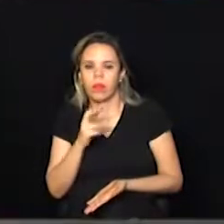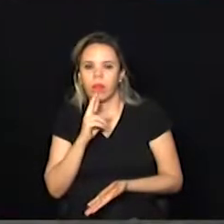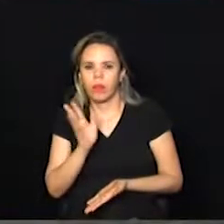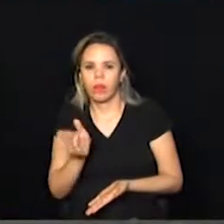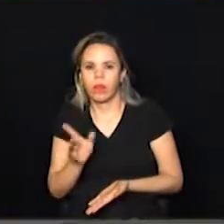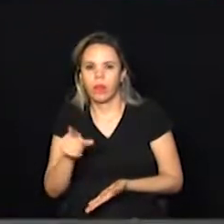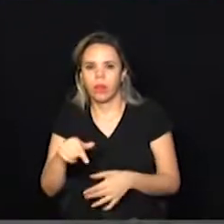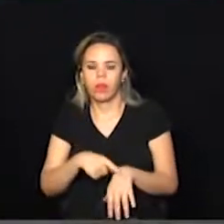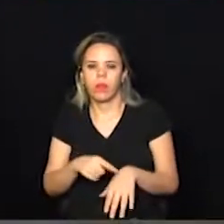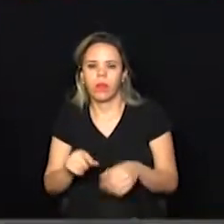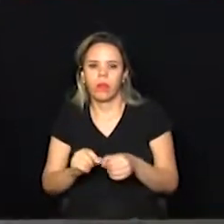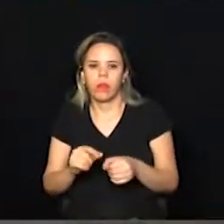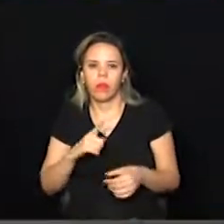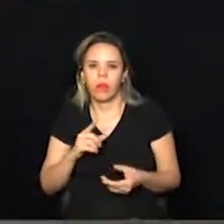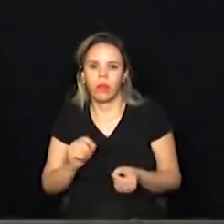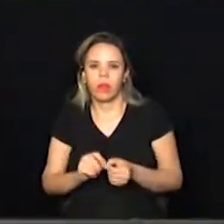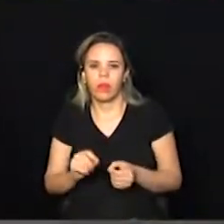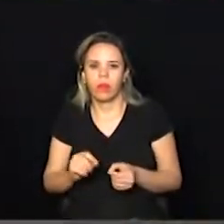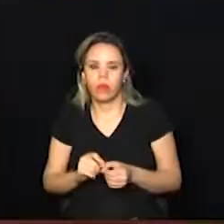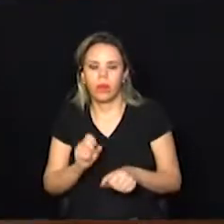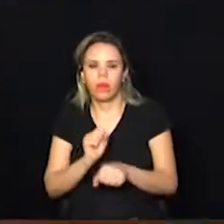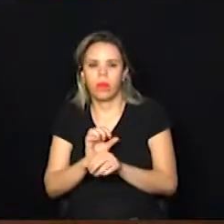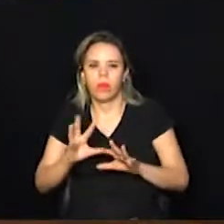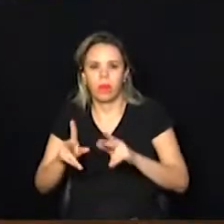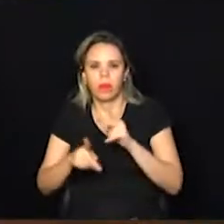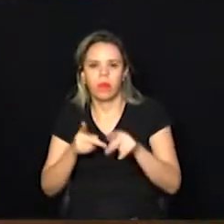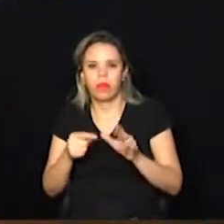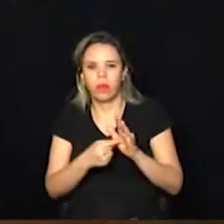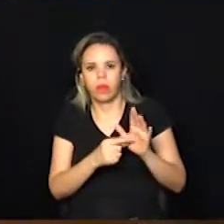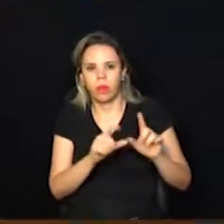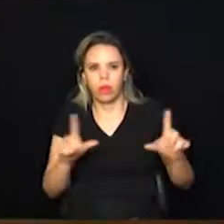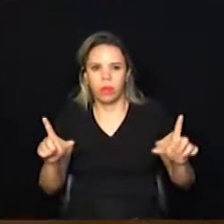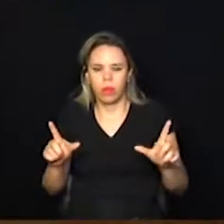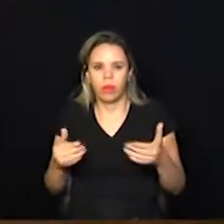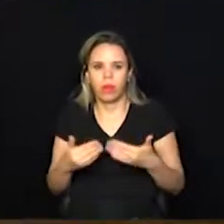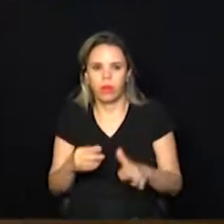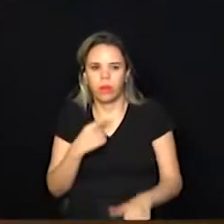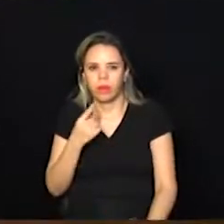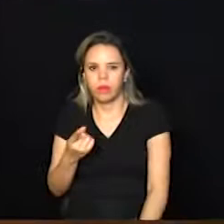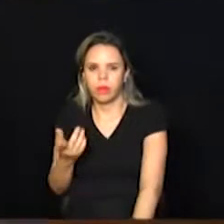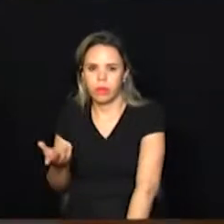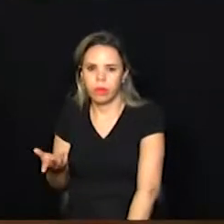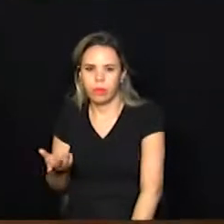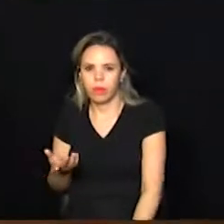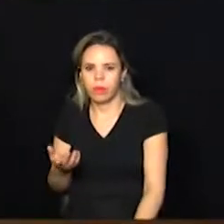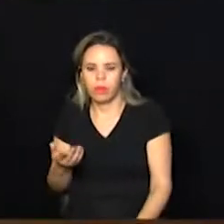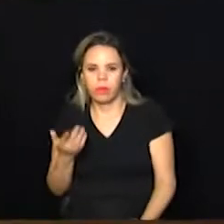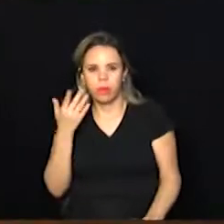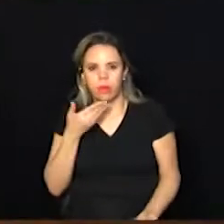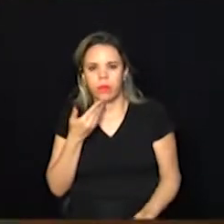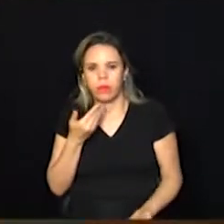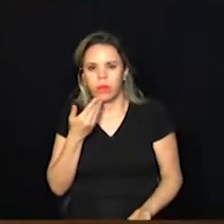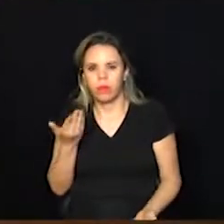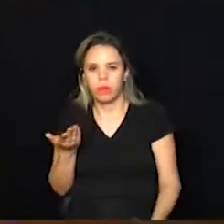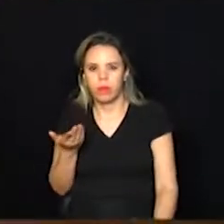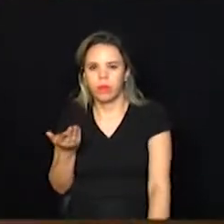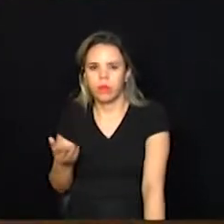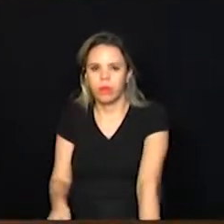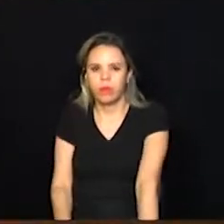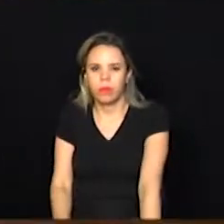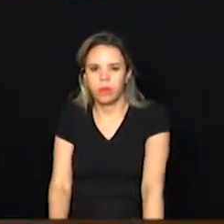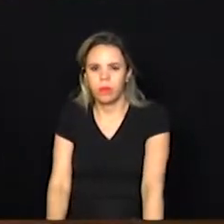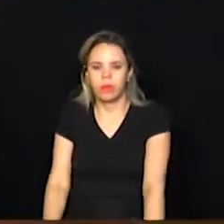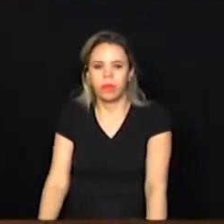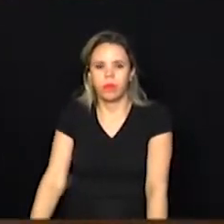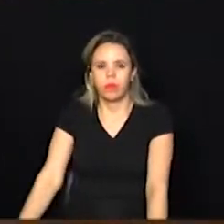na hora que estiver, acho que a gente pode fazer, para não esperar toda a apresentação, e aí abrir a pergunta. Acho que pode ser assim, fica mais dinâmica, a senhora acha?